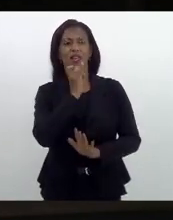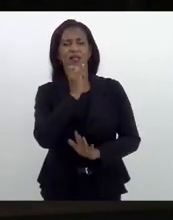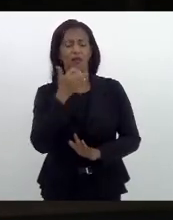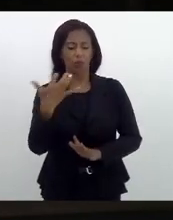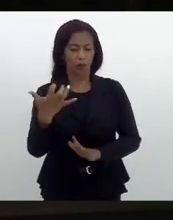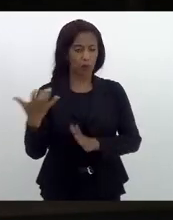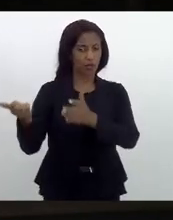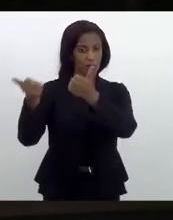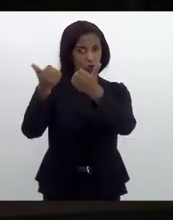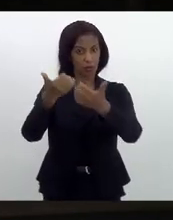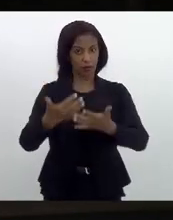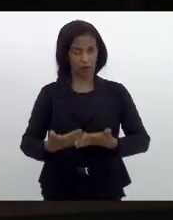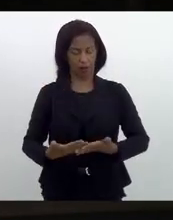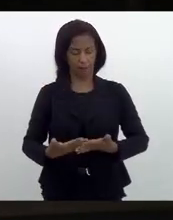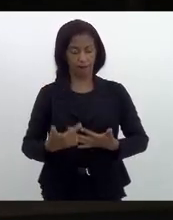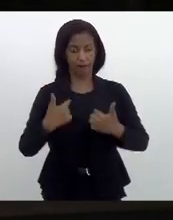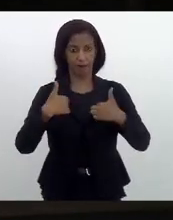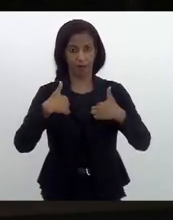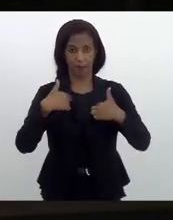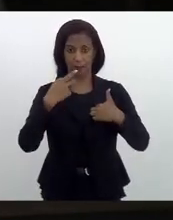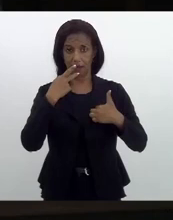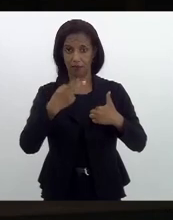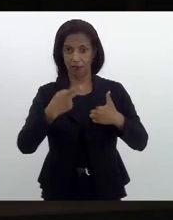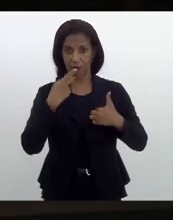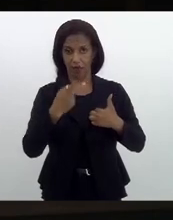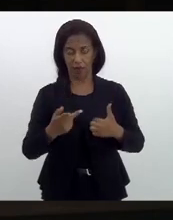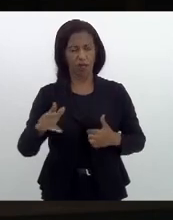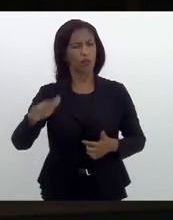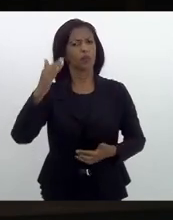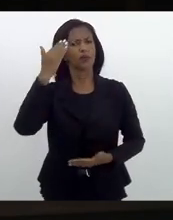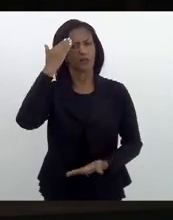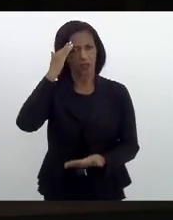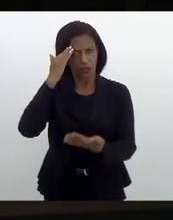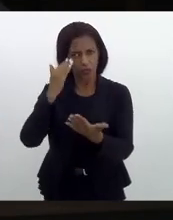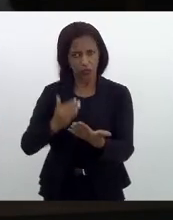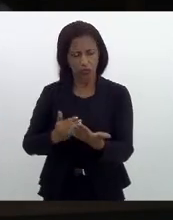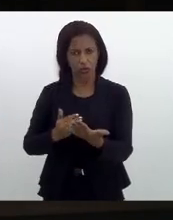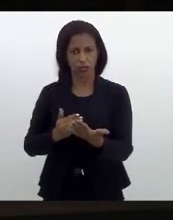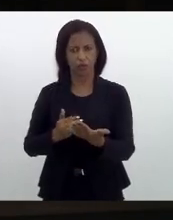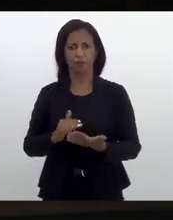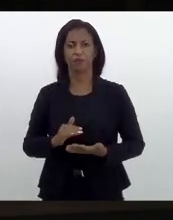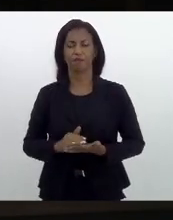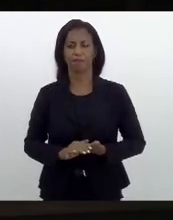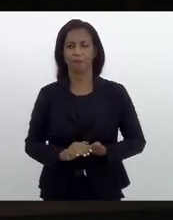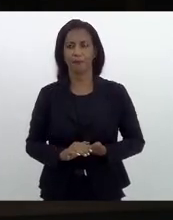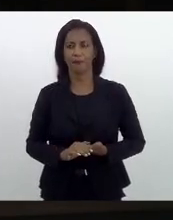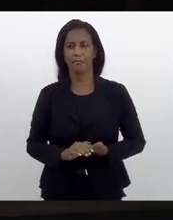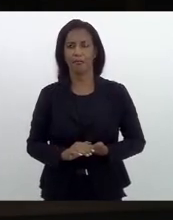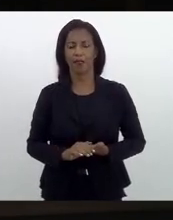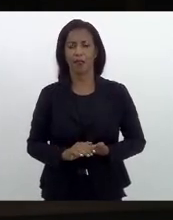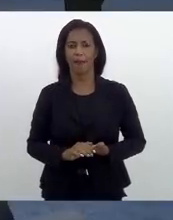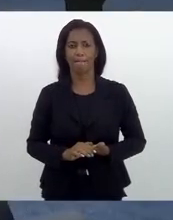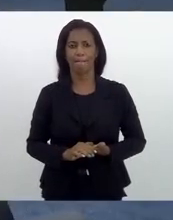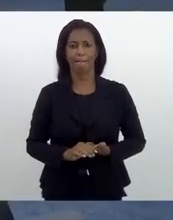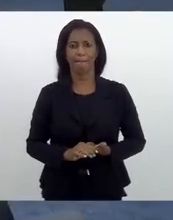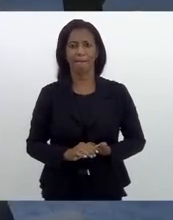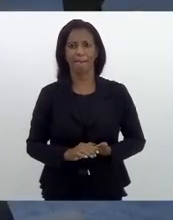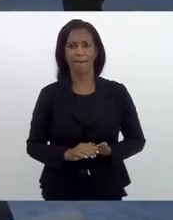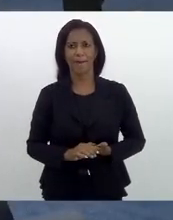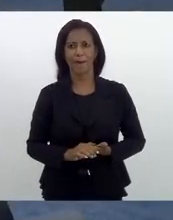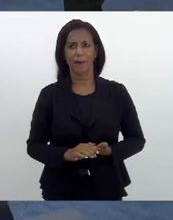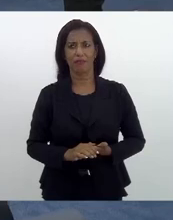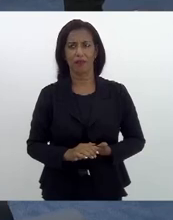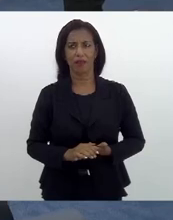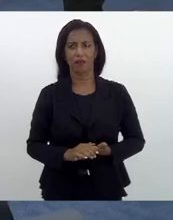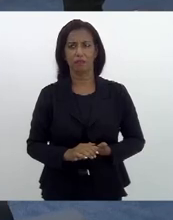dizer é o seguinte, vou manter a minha defesa. Eu entendi a ponderação do deputado da Marta. ela está se apegando à Olha só, está o estado, favor.